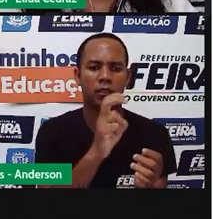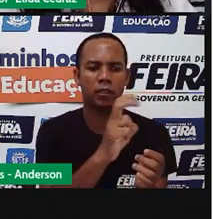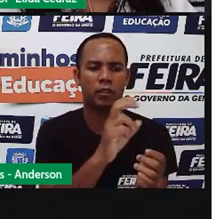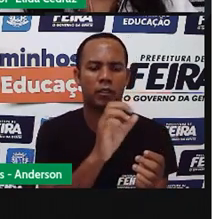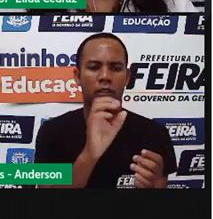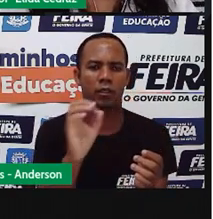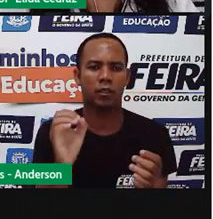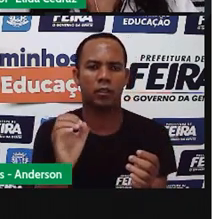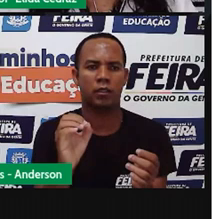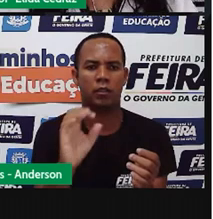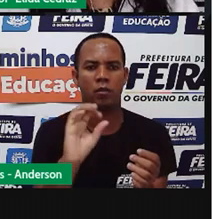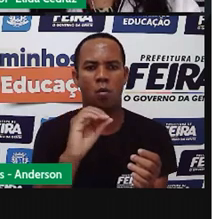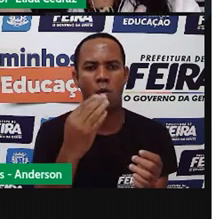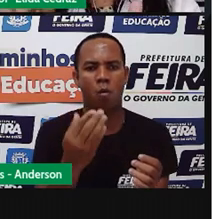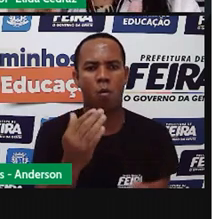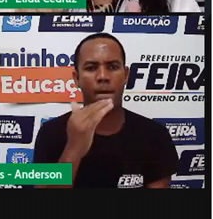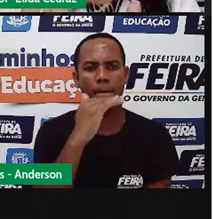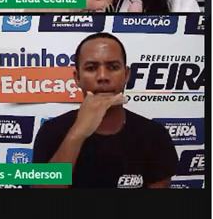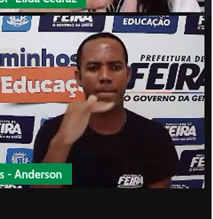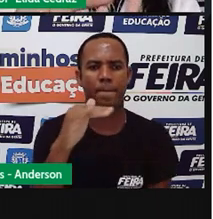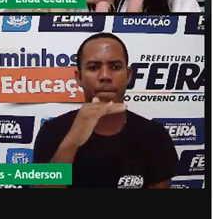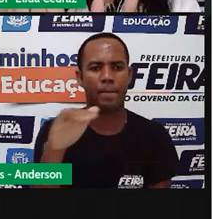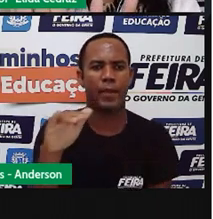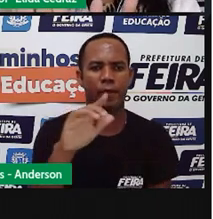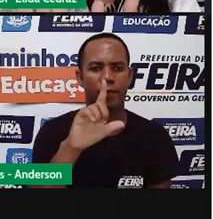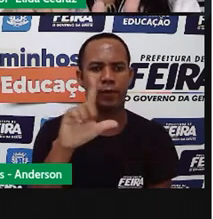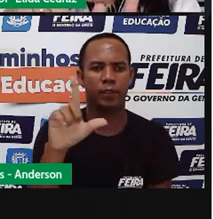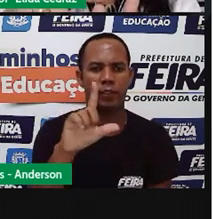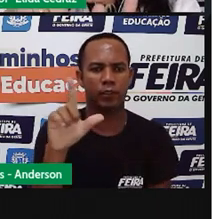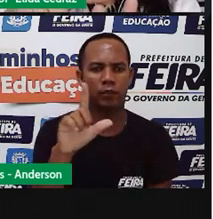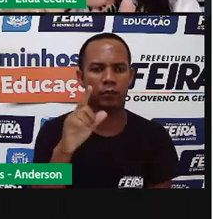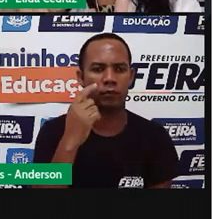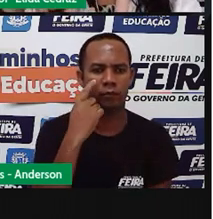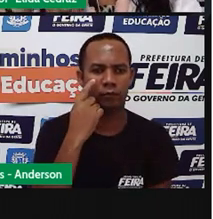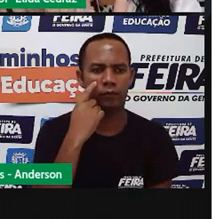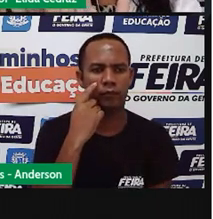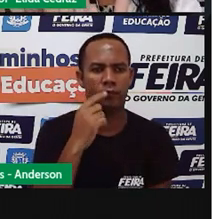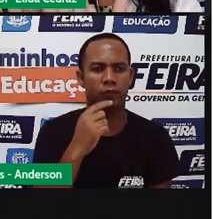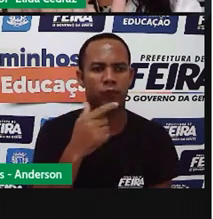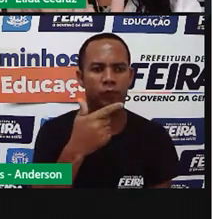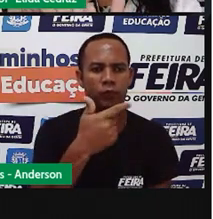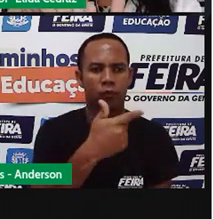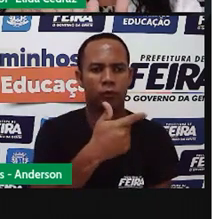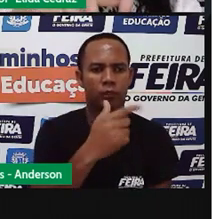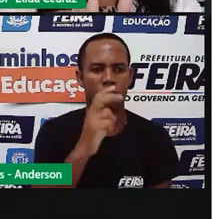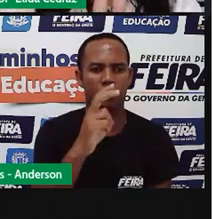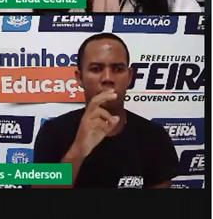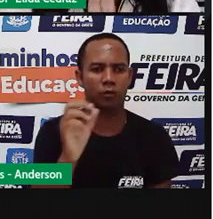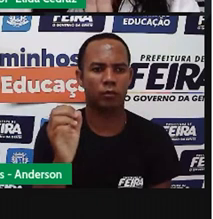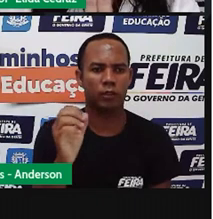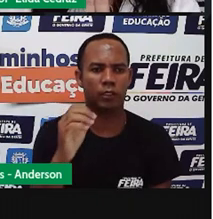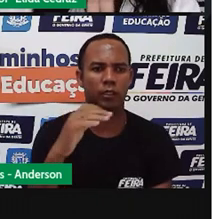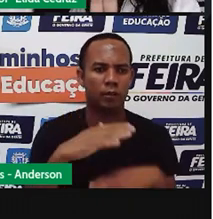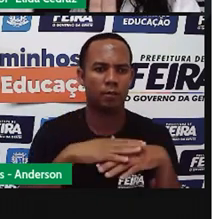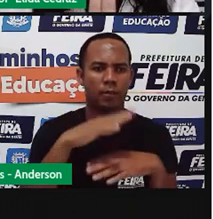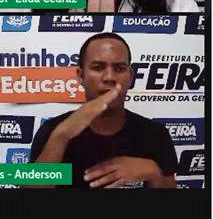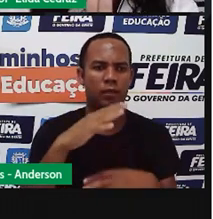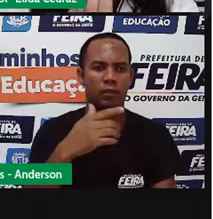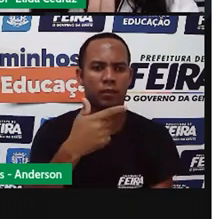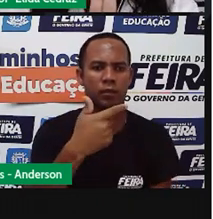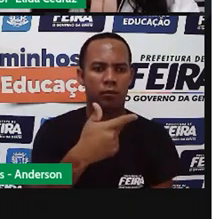ml, ou meio litro. Então, 250. Mais 250